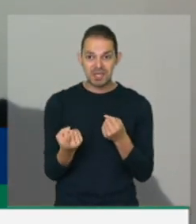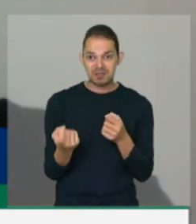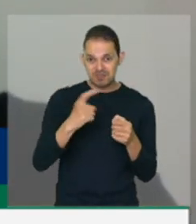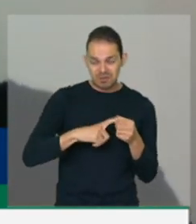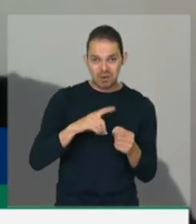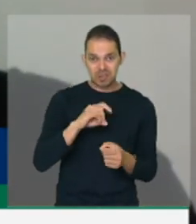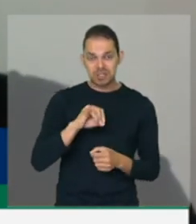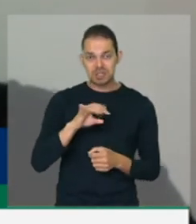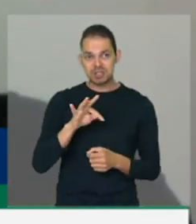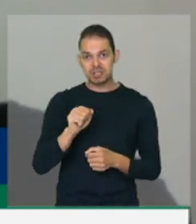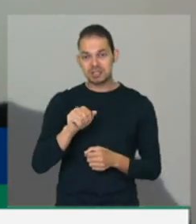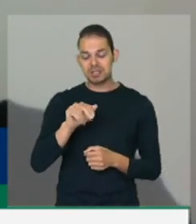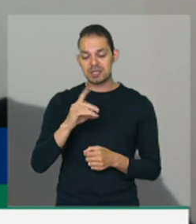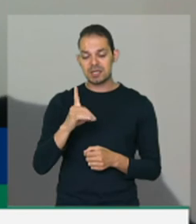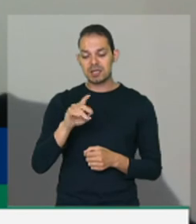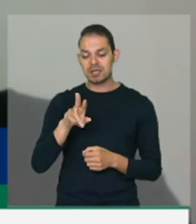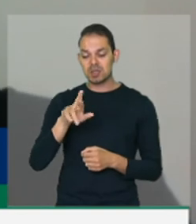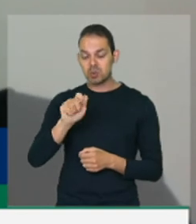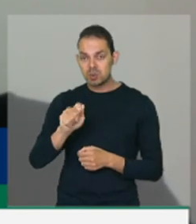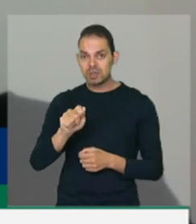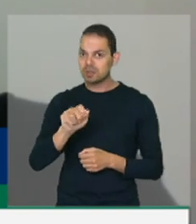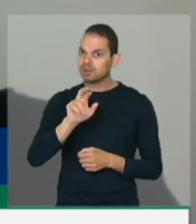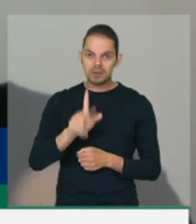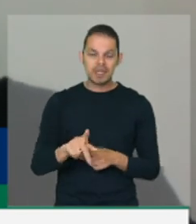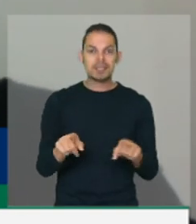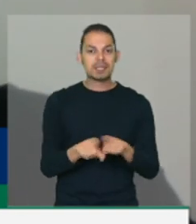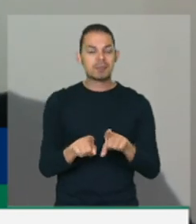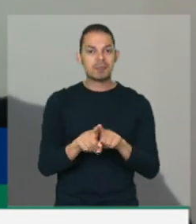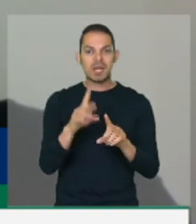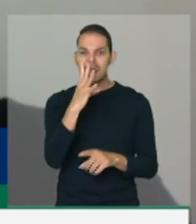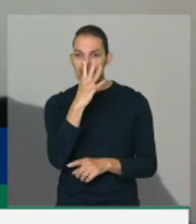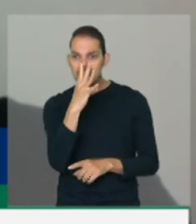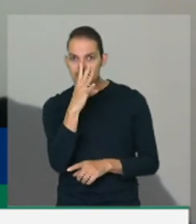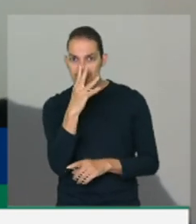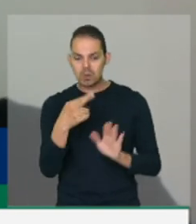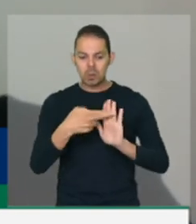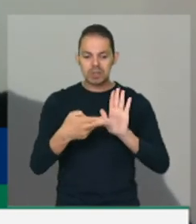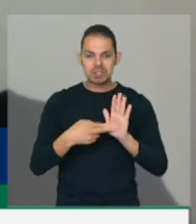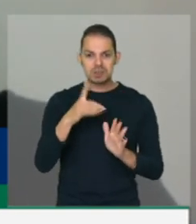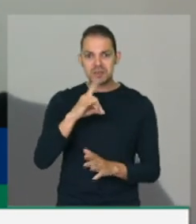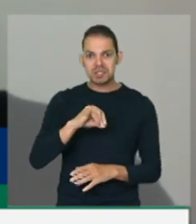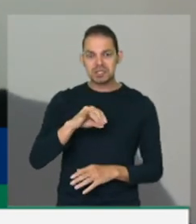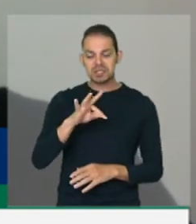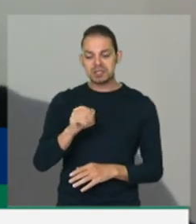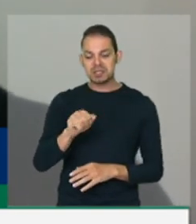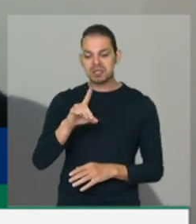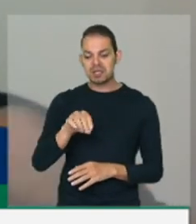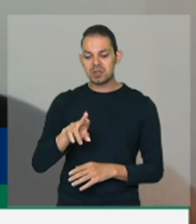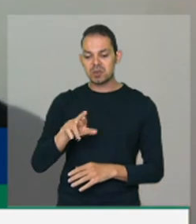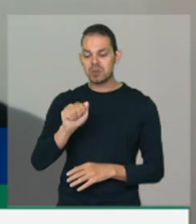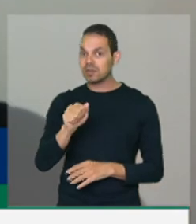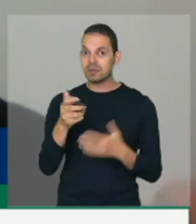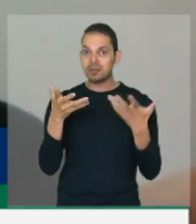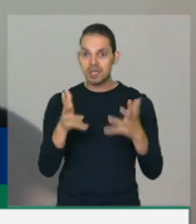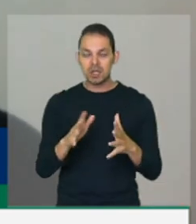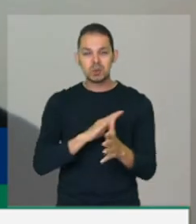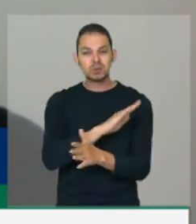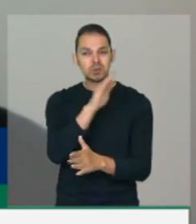ditadura. Tampouco admiro ou quero um regime ditatorial. Eu acho isso tudo